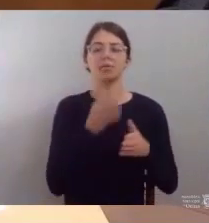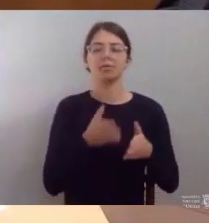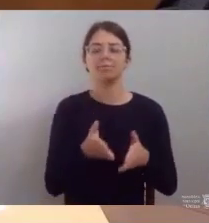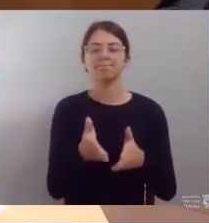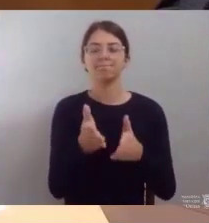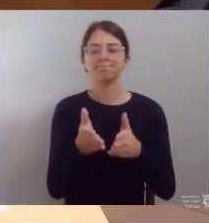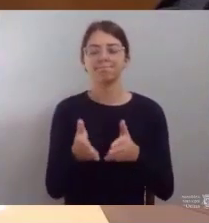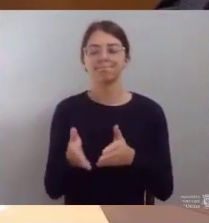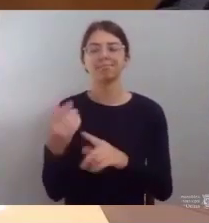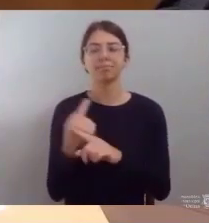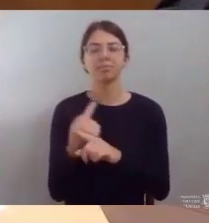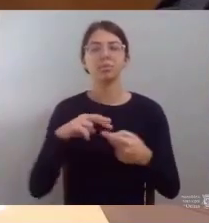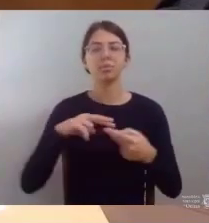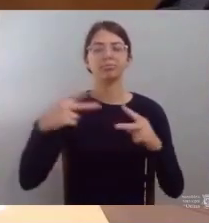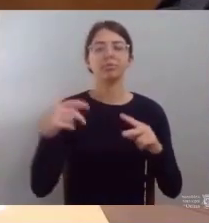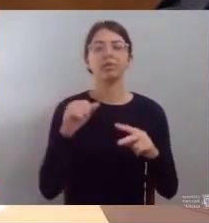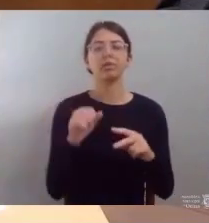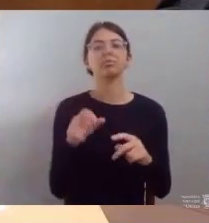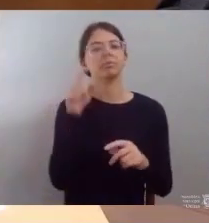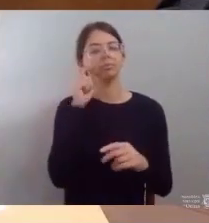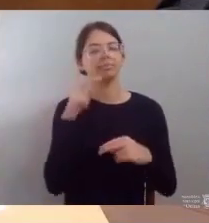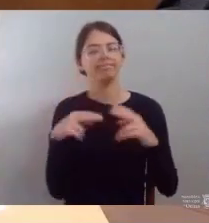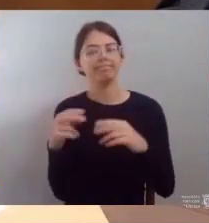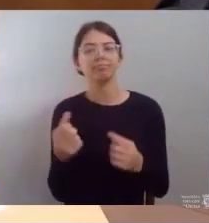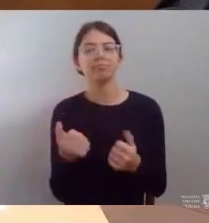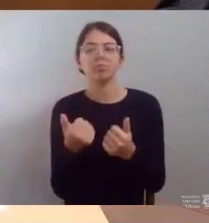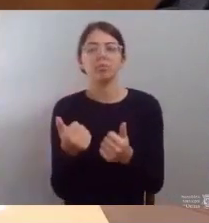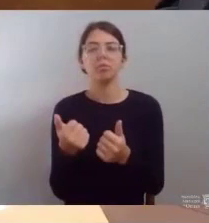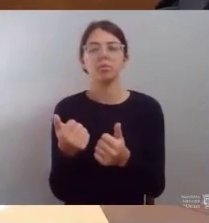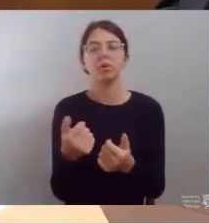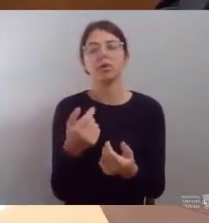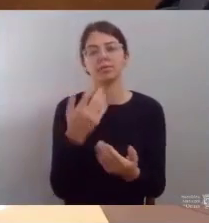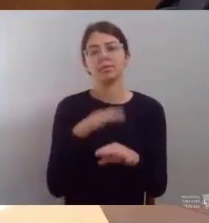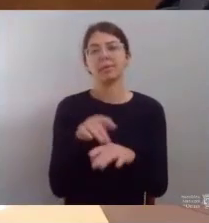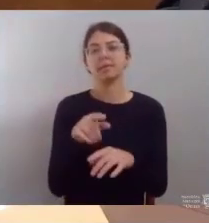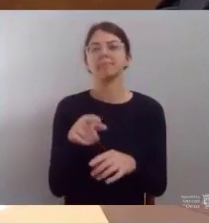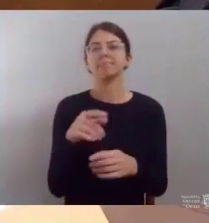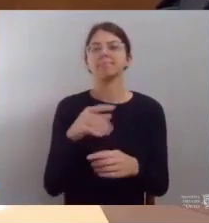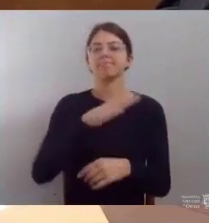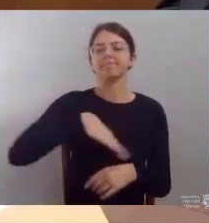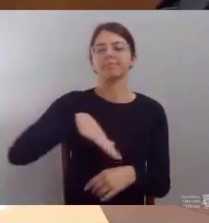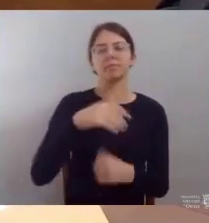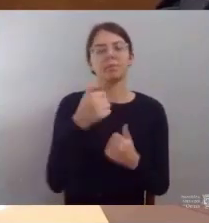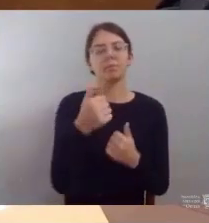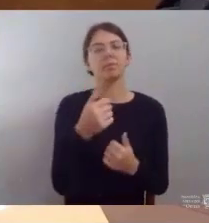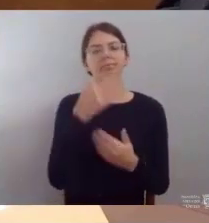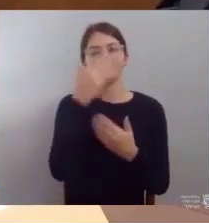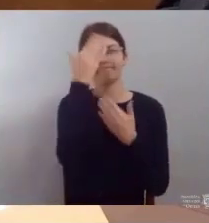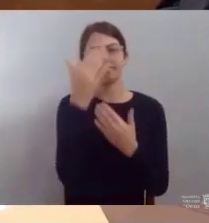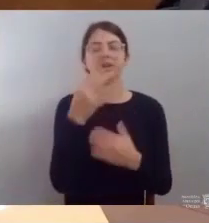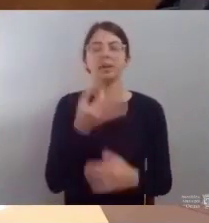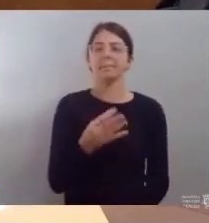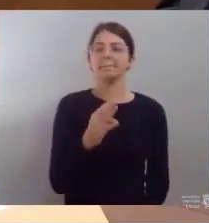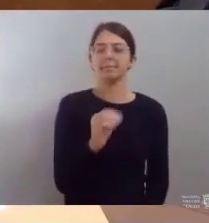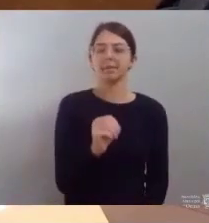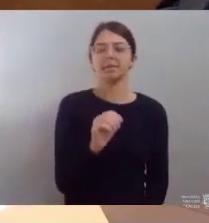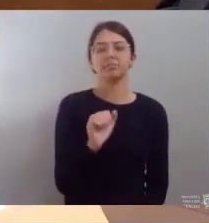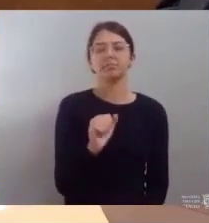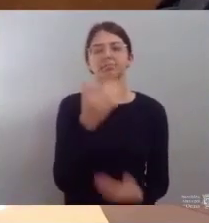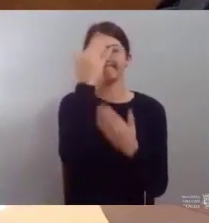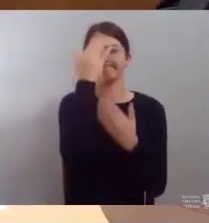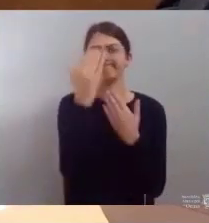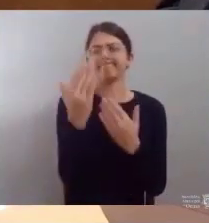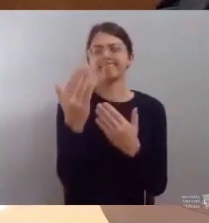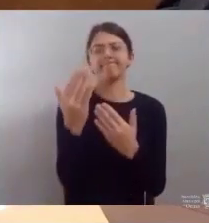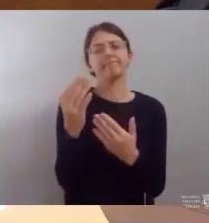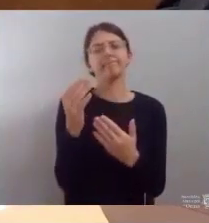defendemos como prioridades do ordenamento do território. Merece também a concordância do Partido Socialista as medidas conducentes à